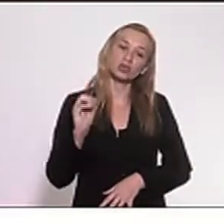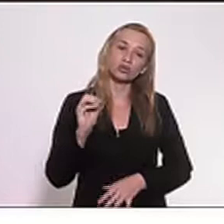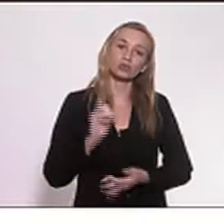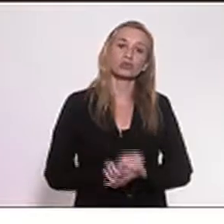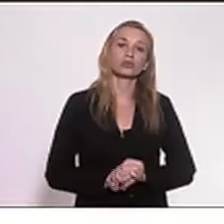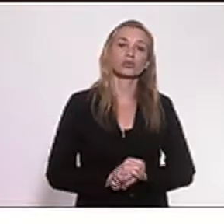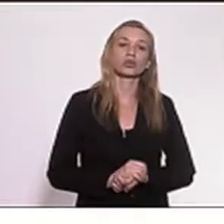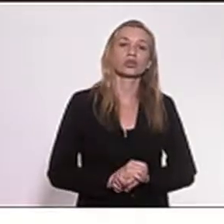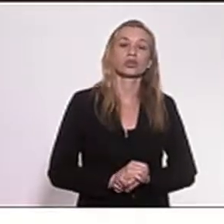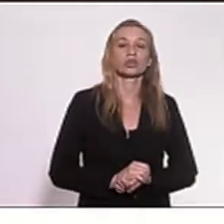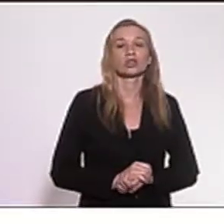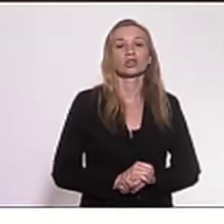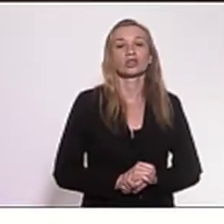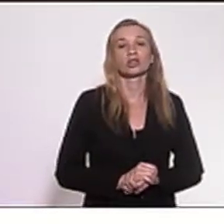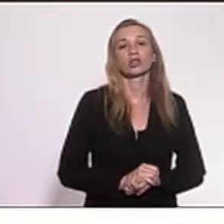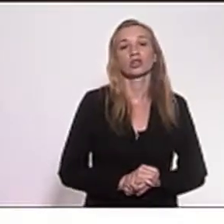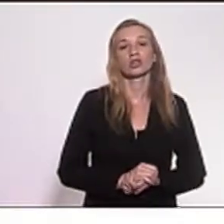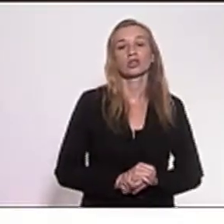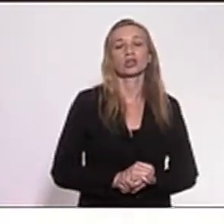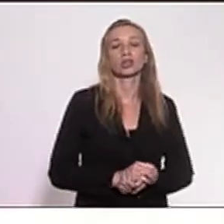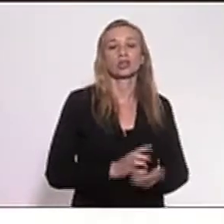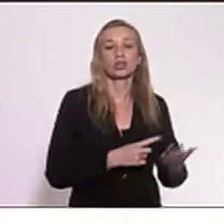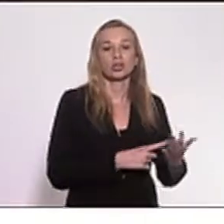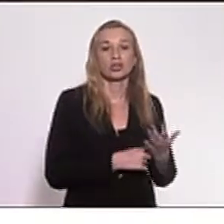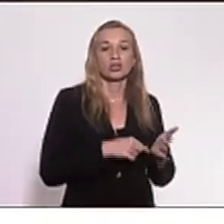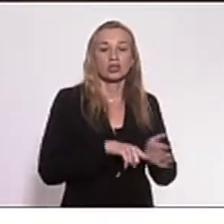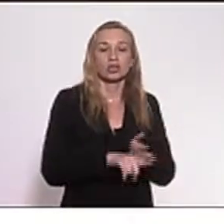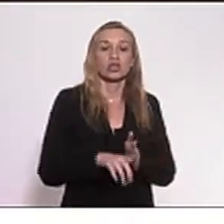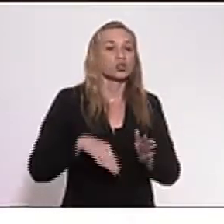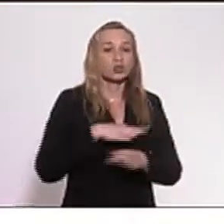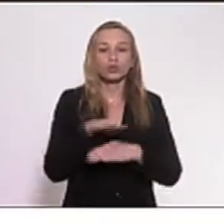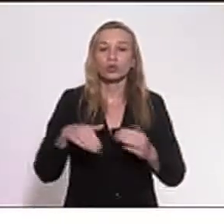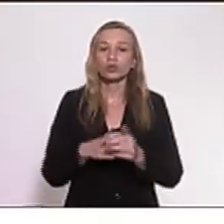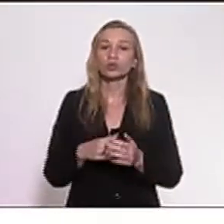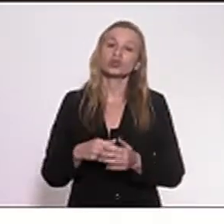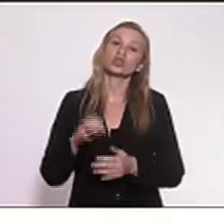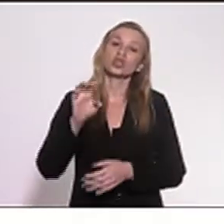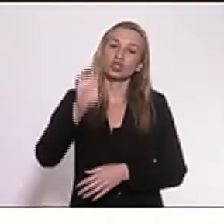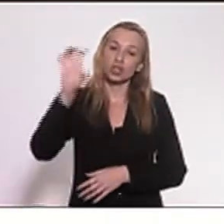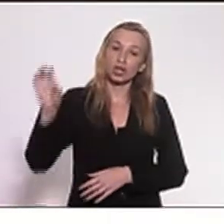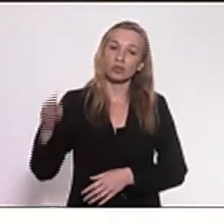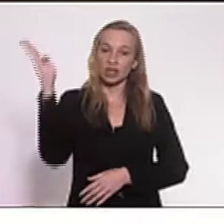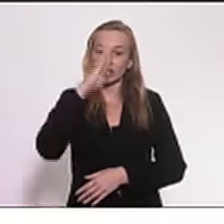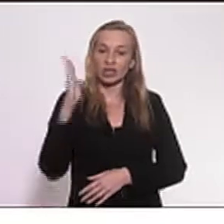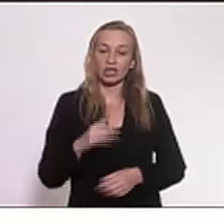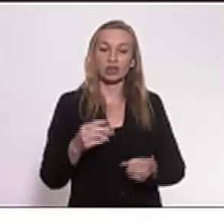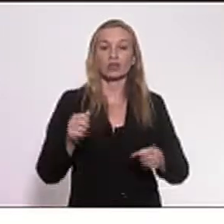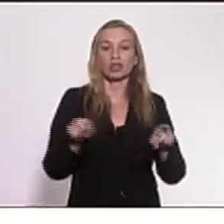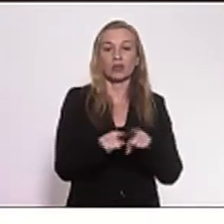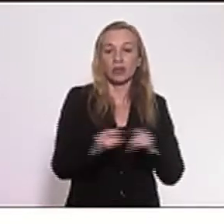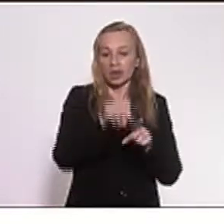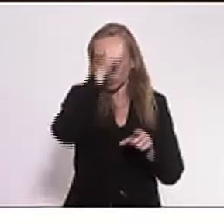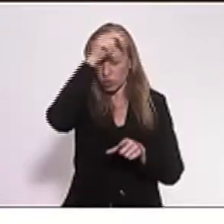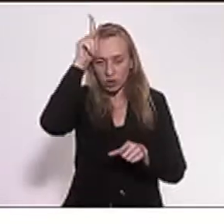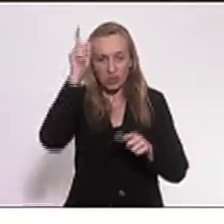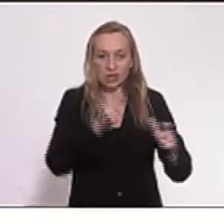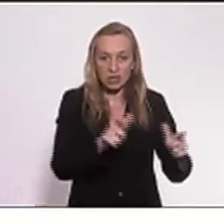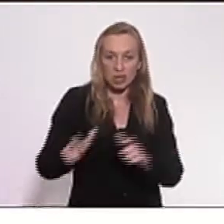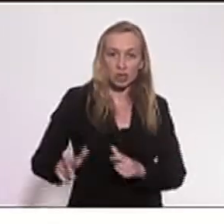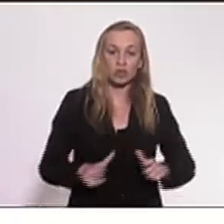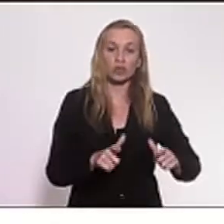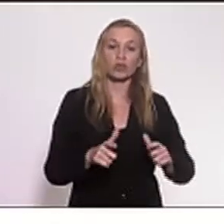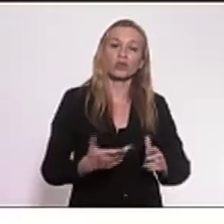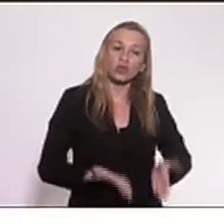fiscal, todos os estados do país e todos os municípios foram estimulados a